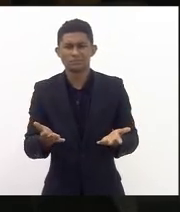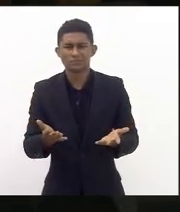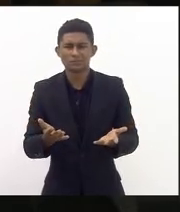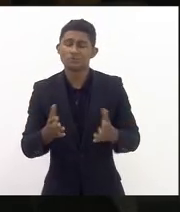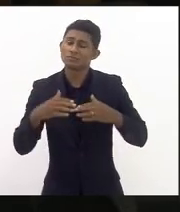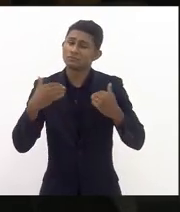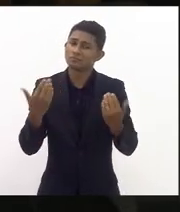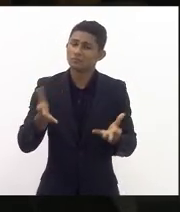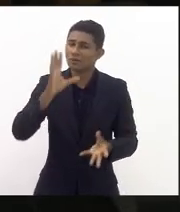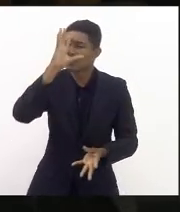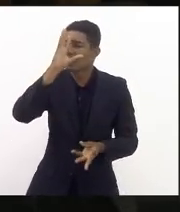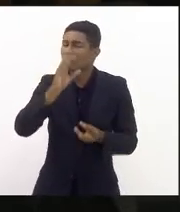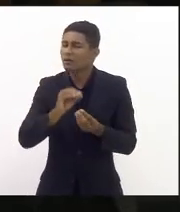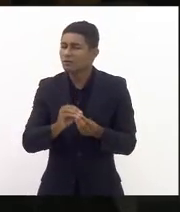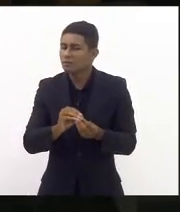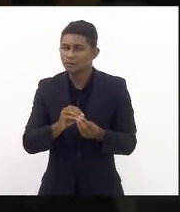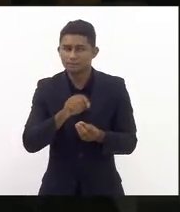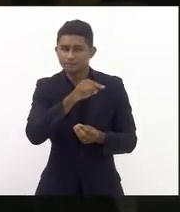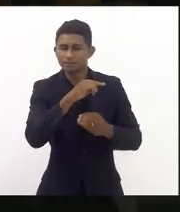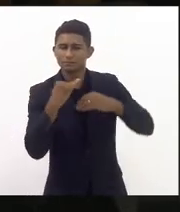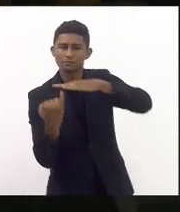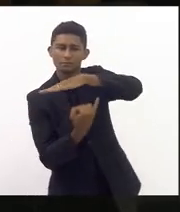leva a crer que o INEA foi